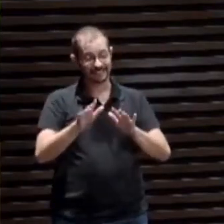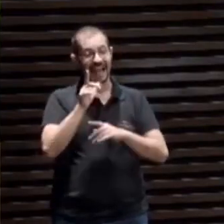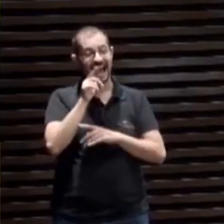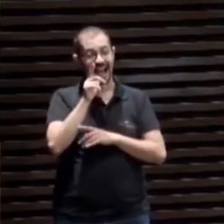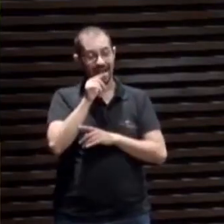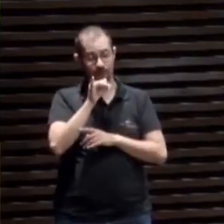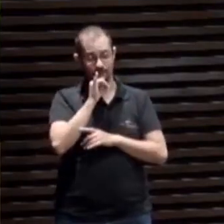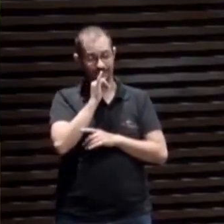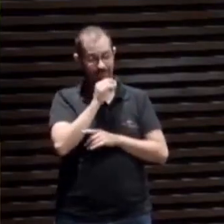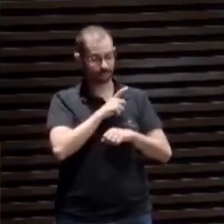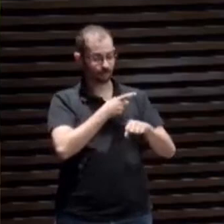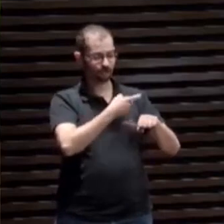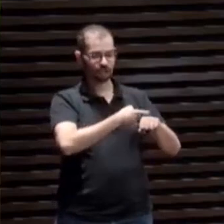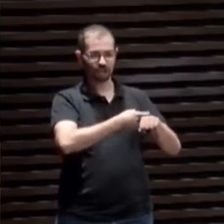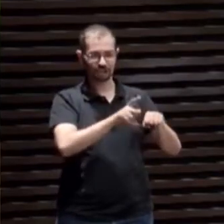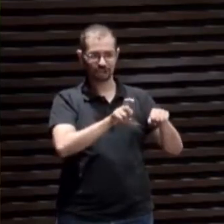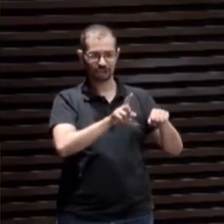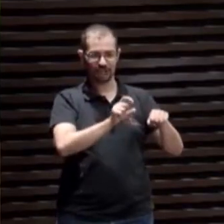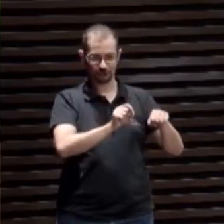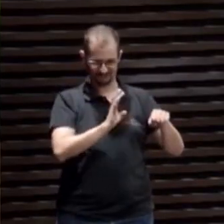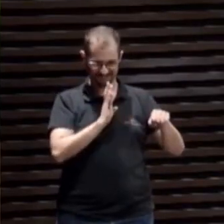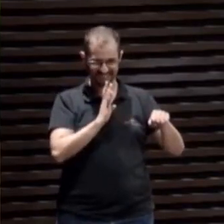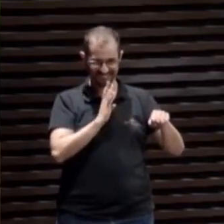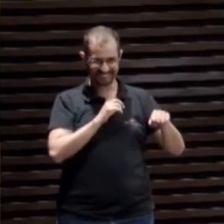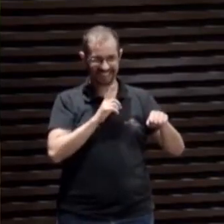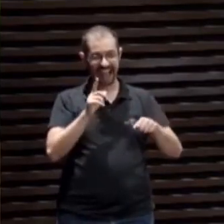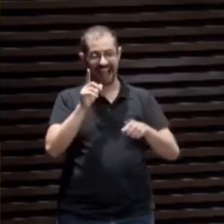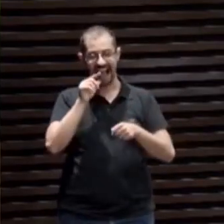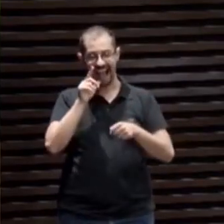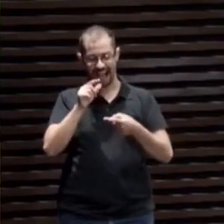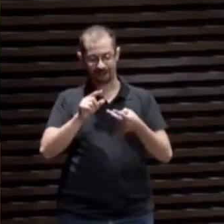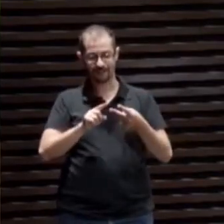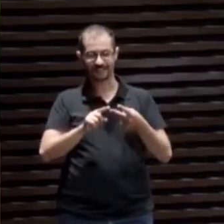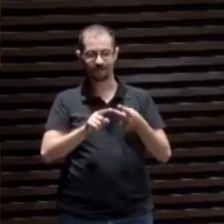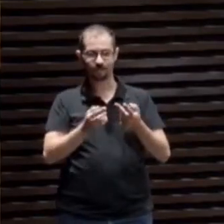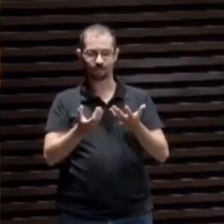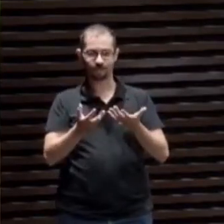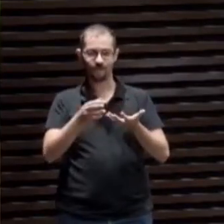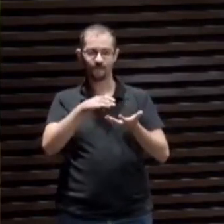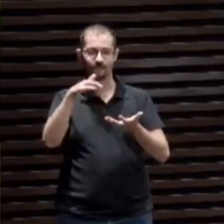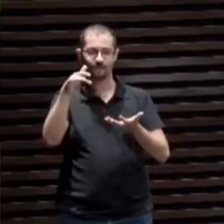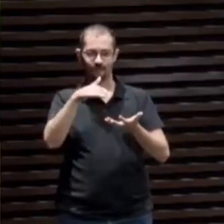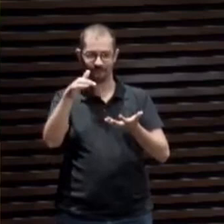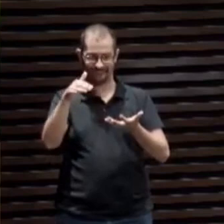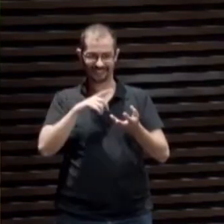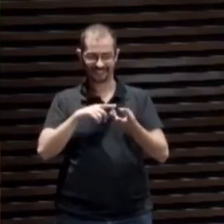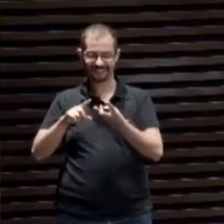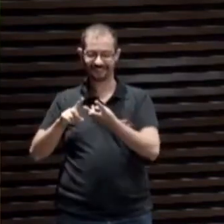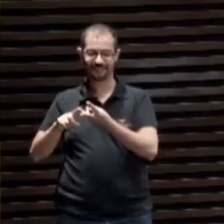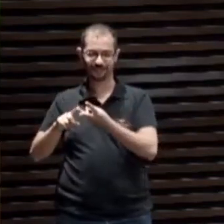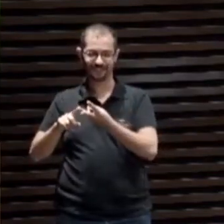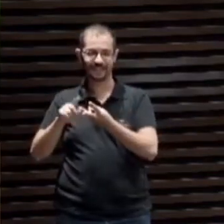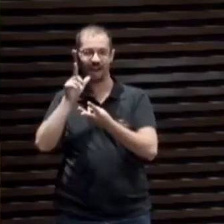aí tem uma série de figuras. Nós temos 3 velas acesas, cada